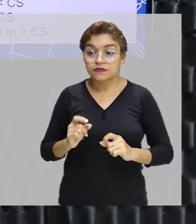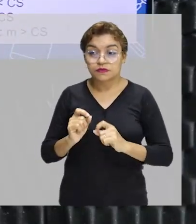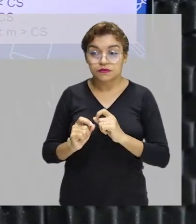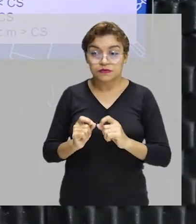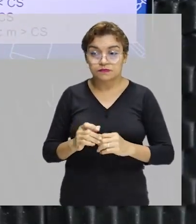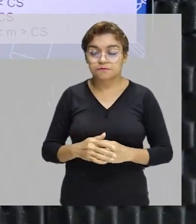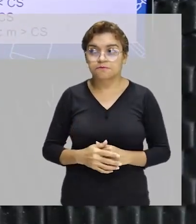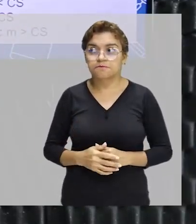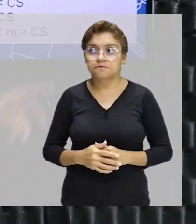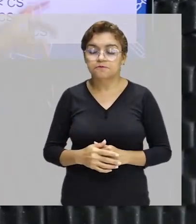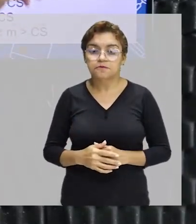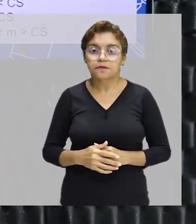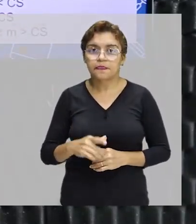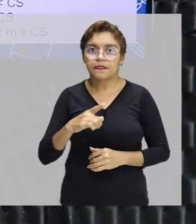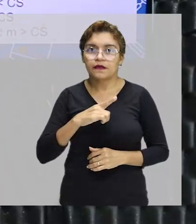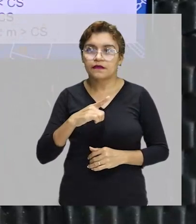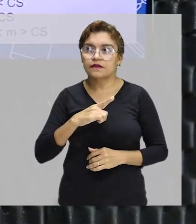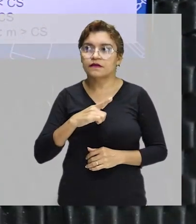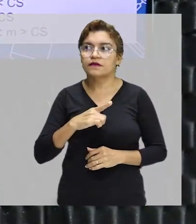mesmo soluto,